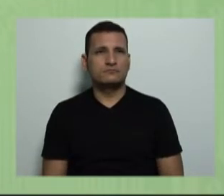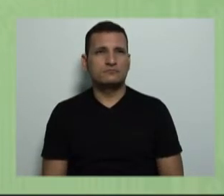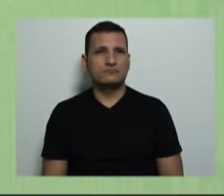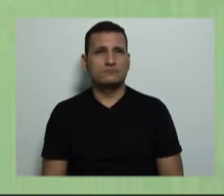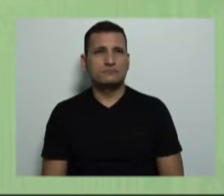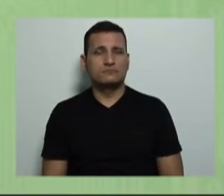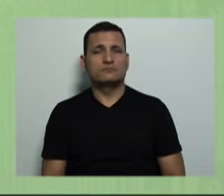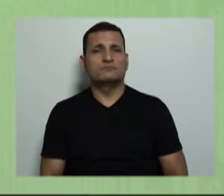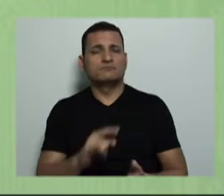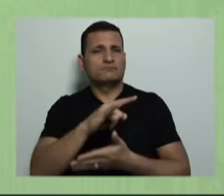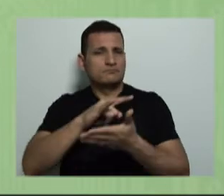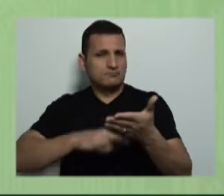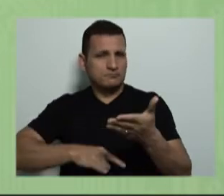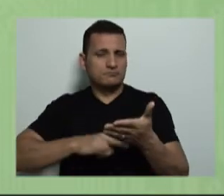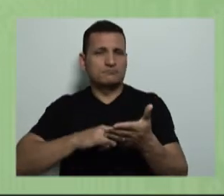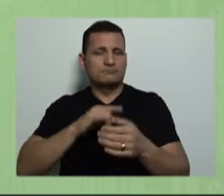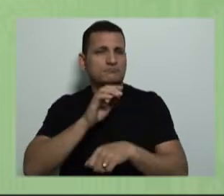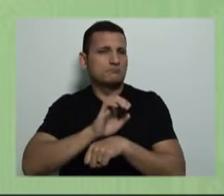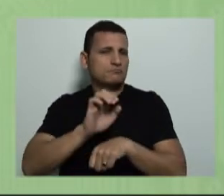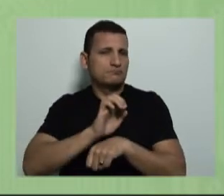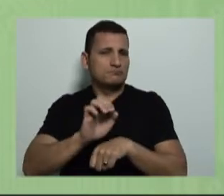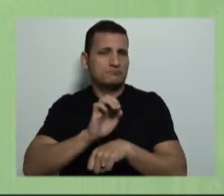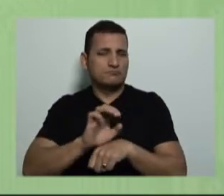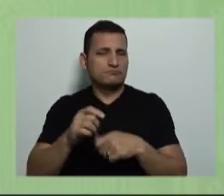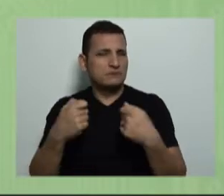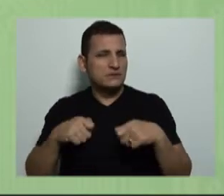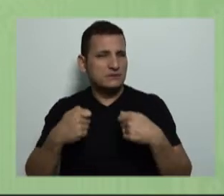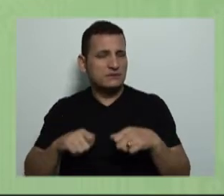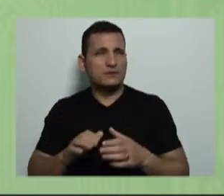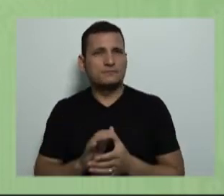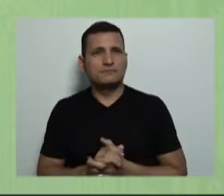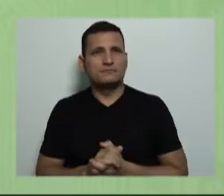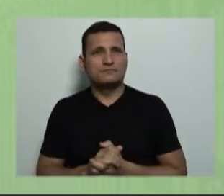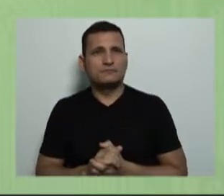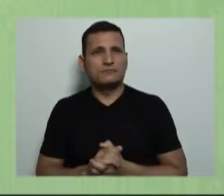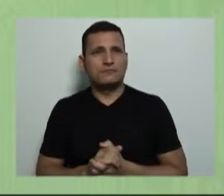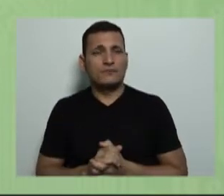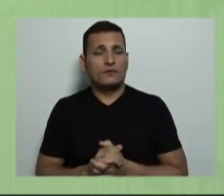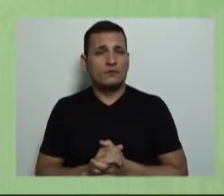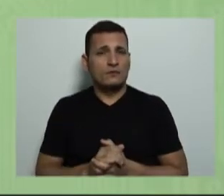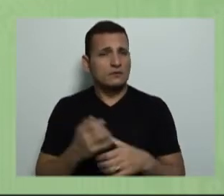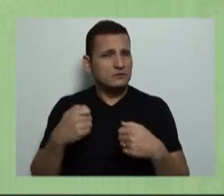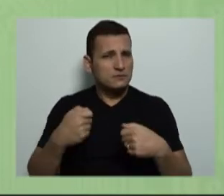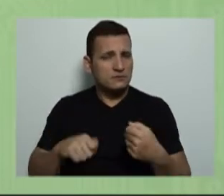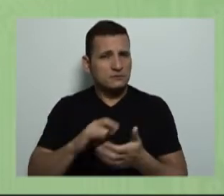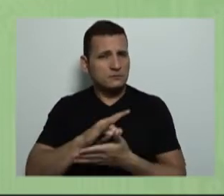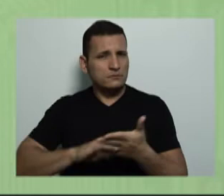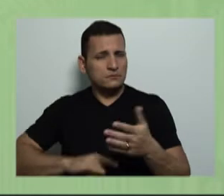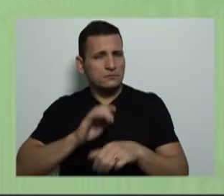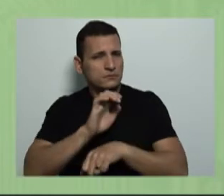Da documentação do estágio. A documentação do estágio incluirá